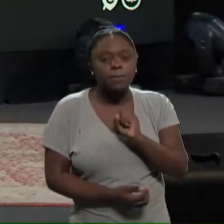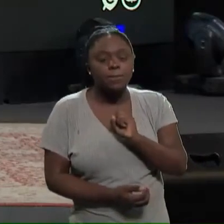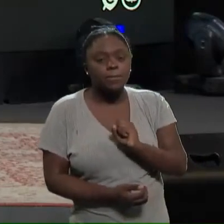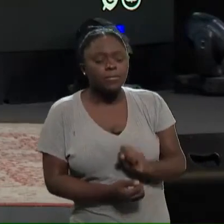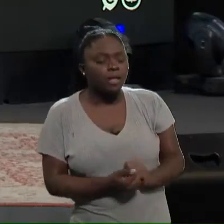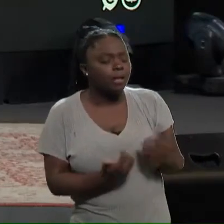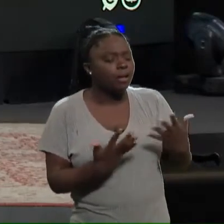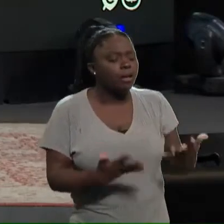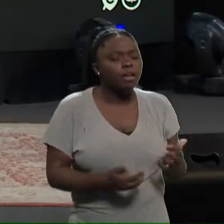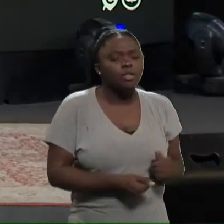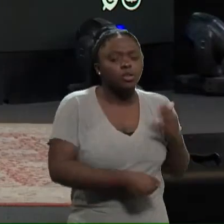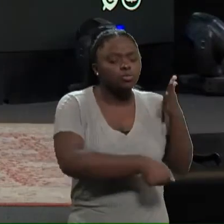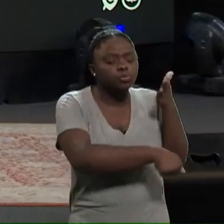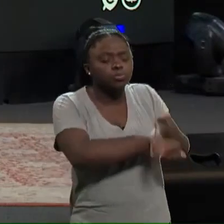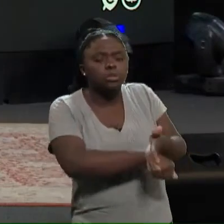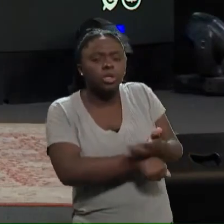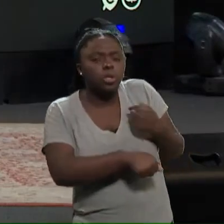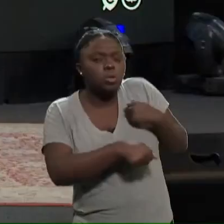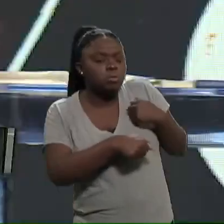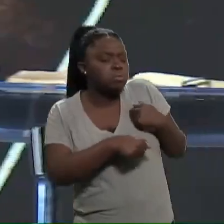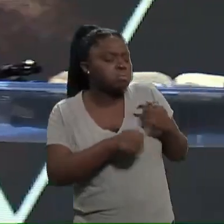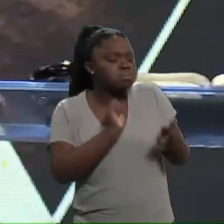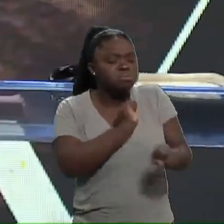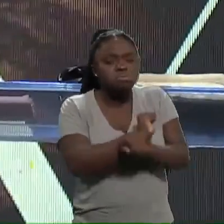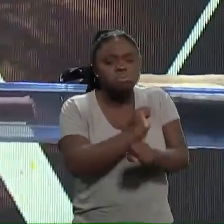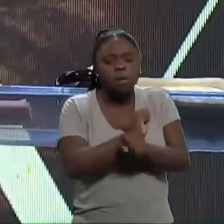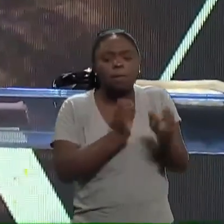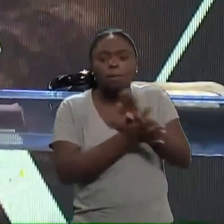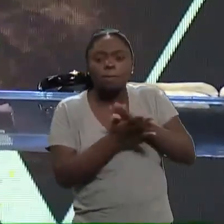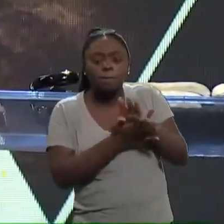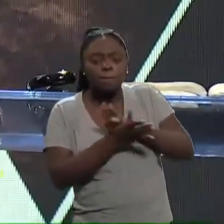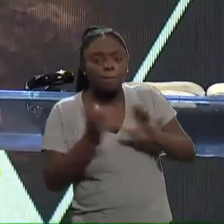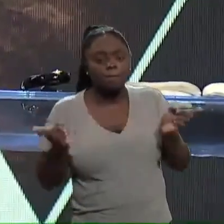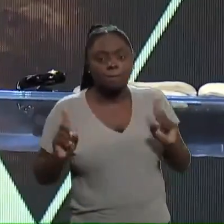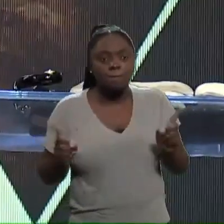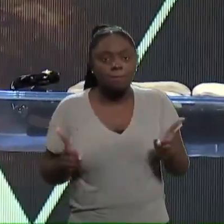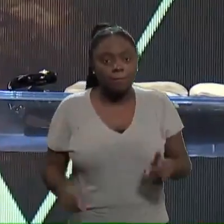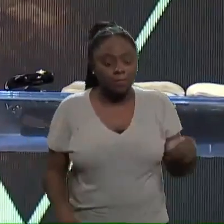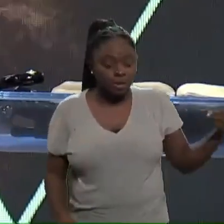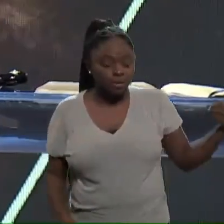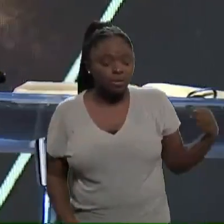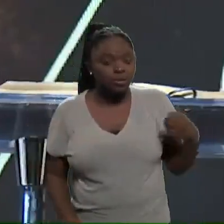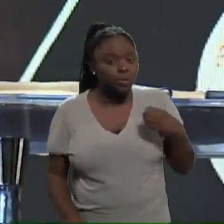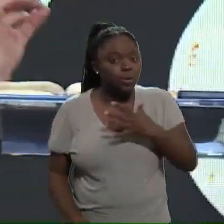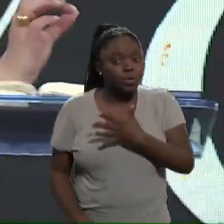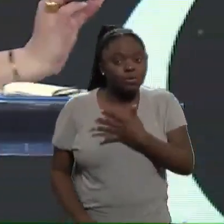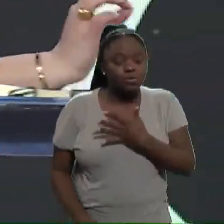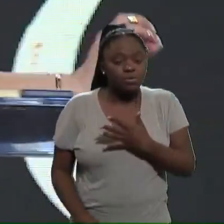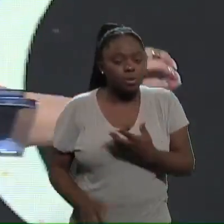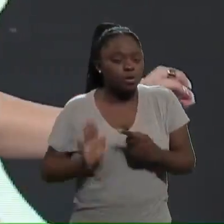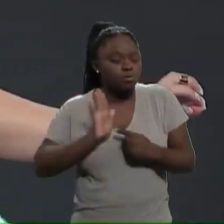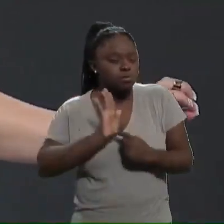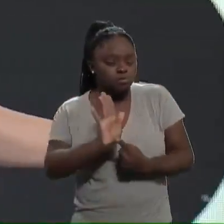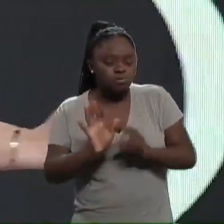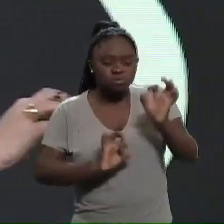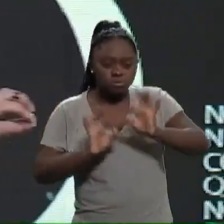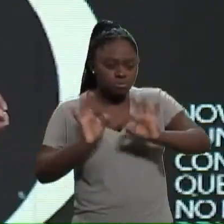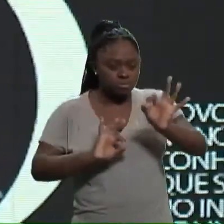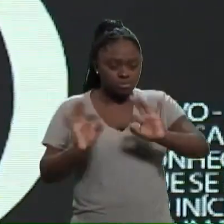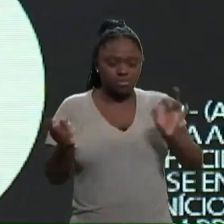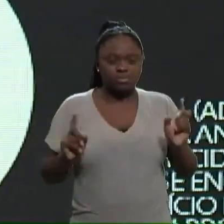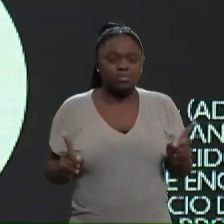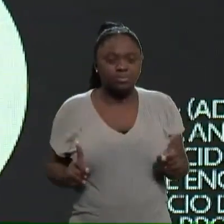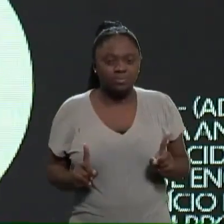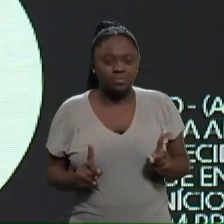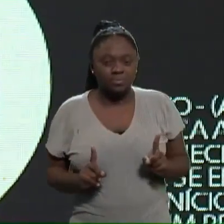o esquema e invade do nada, e eu nem estava esperando nada. Não, meu irmão, o novo não nos exime do preparo.